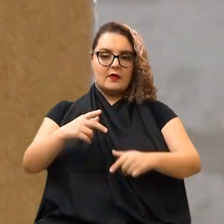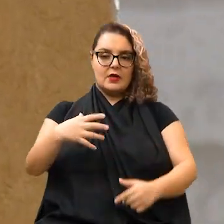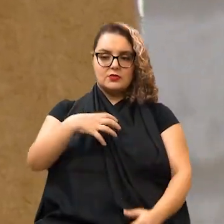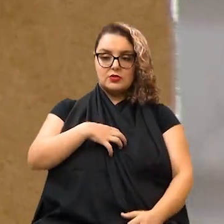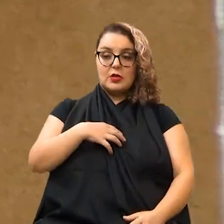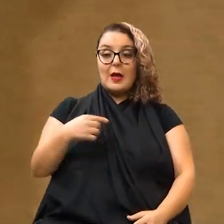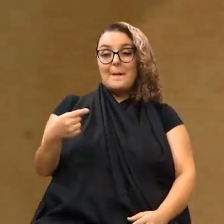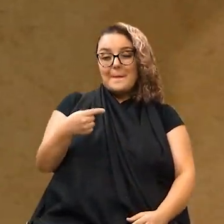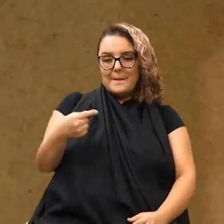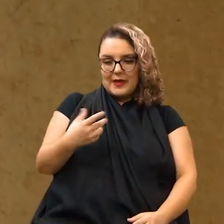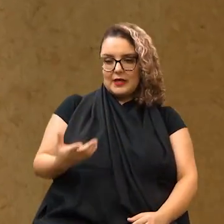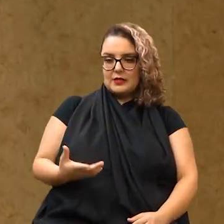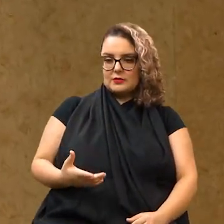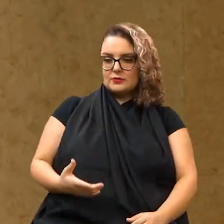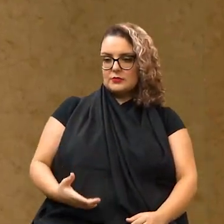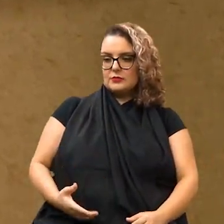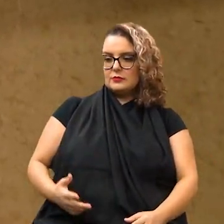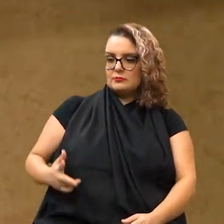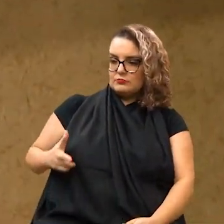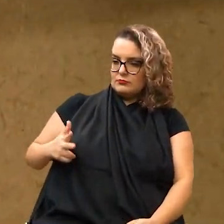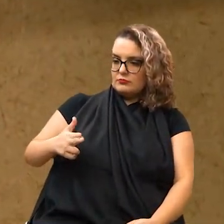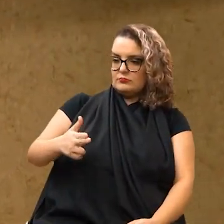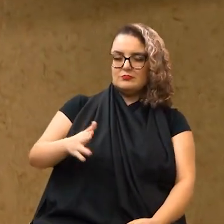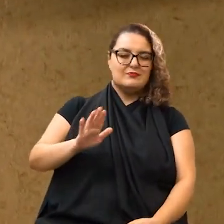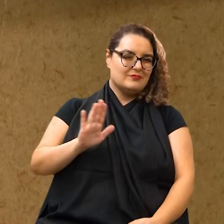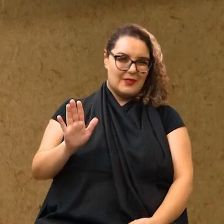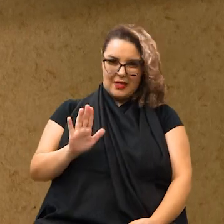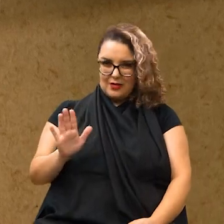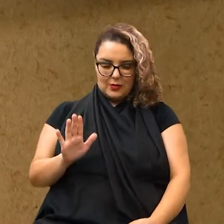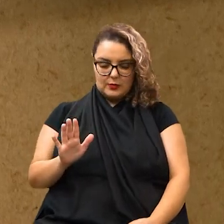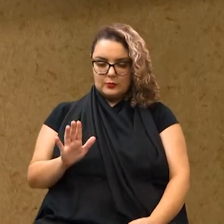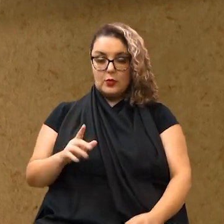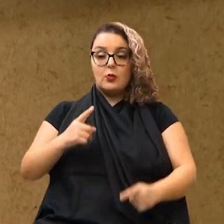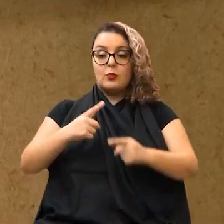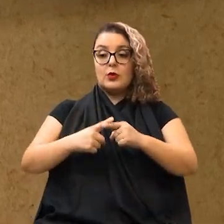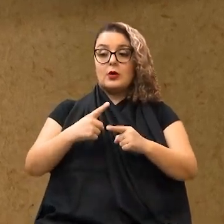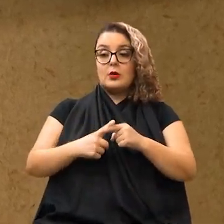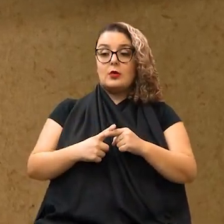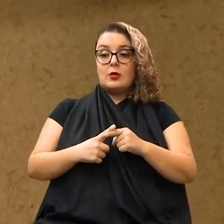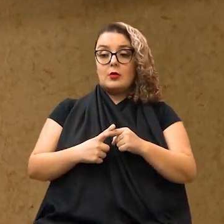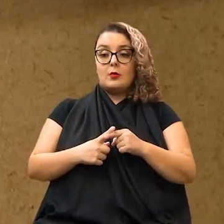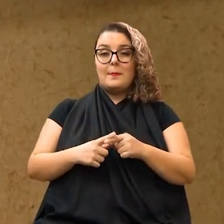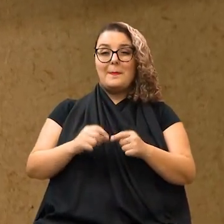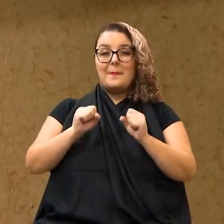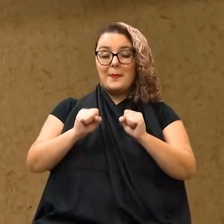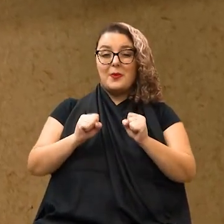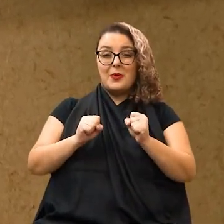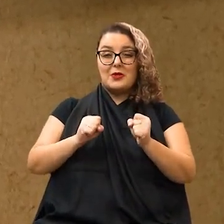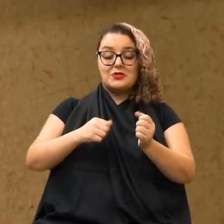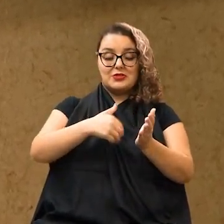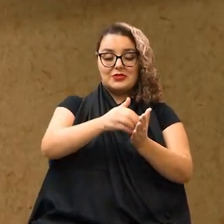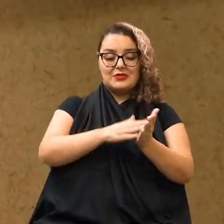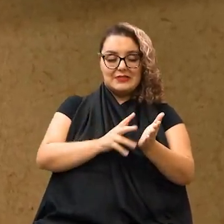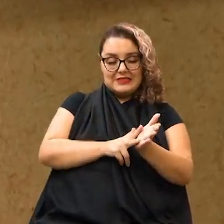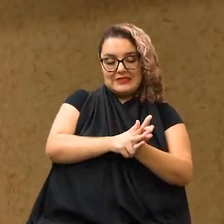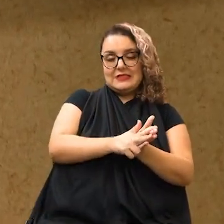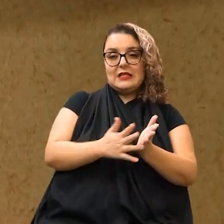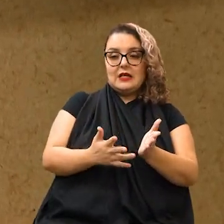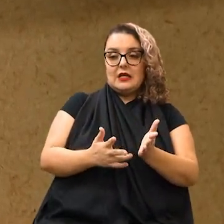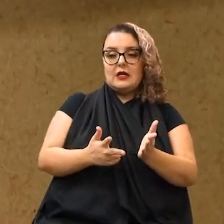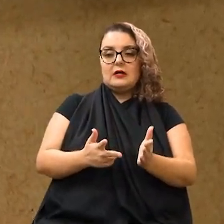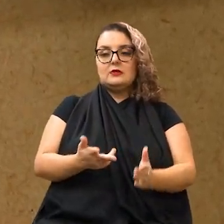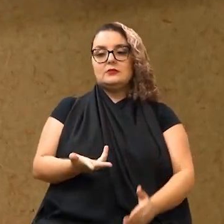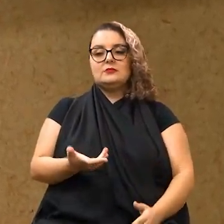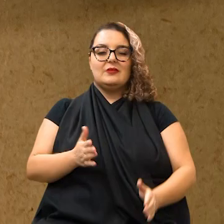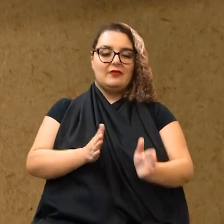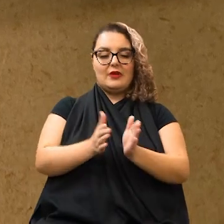A menos indicada é essa aqui, ó. É pegar a tesoura e fazer isso. Porque você pode mastigar a caixa, a tesoura pode não chegar